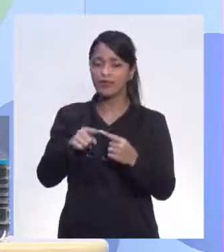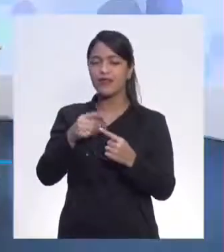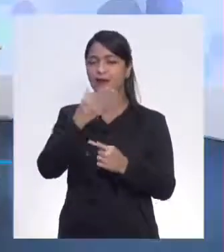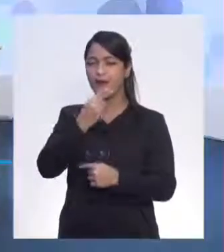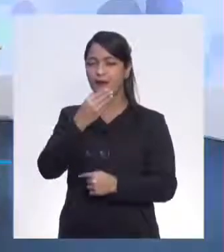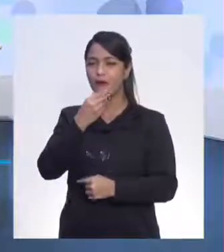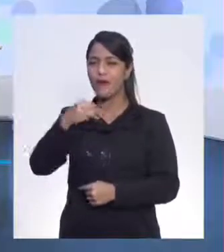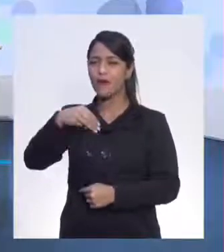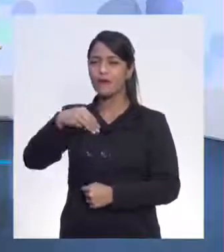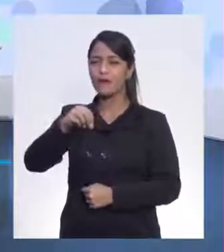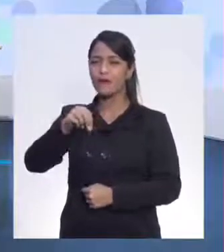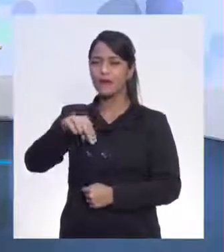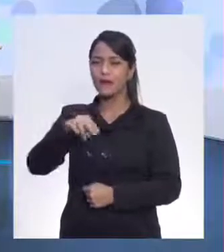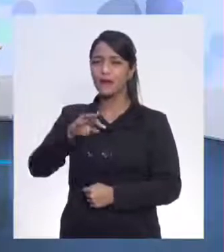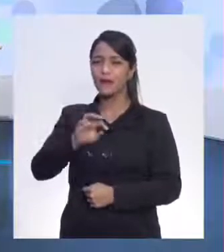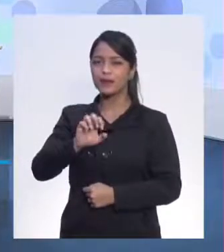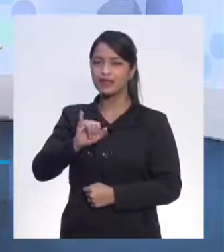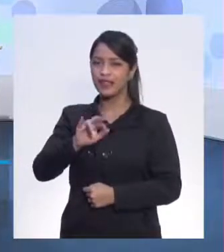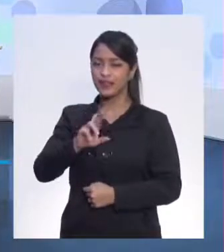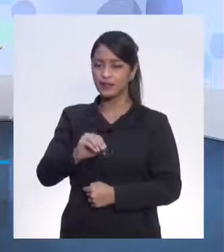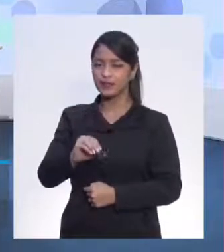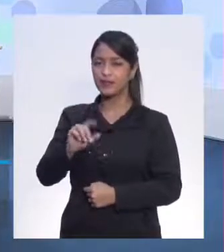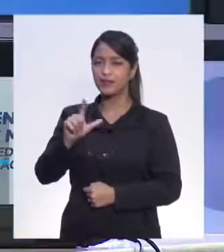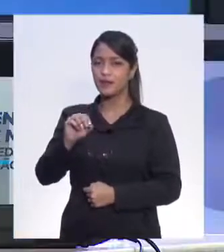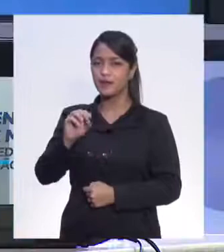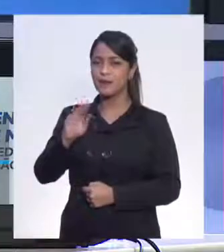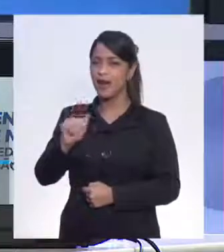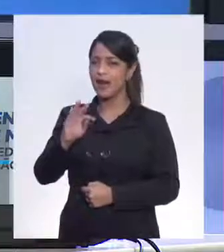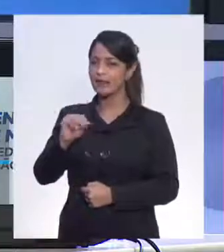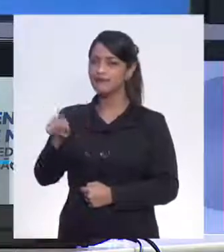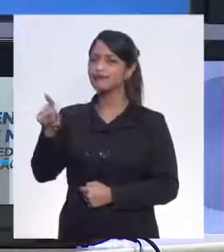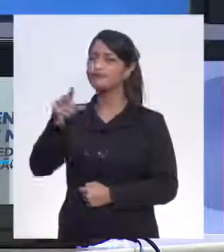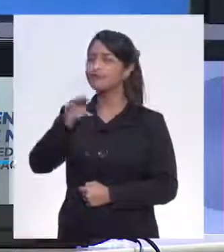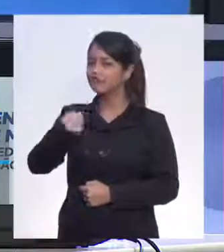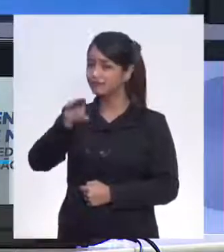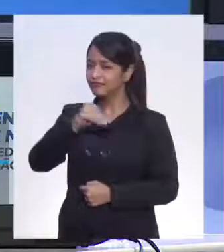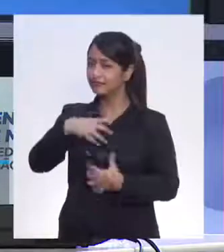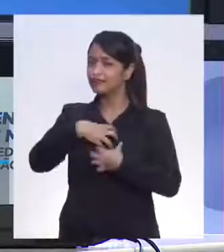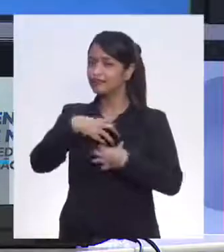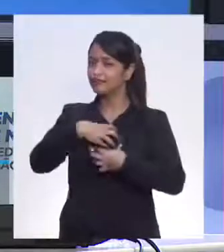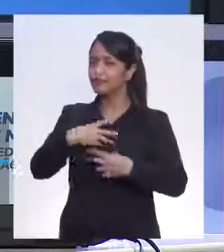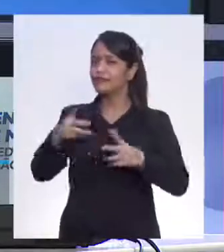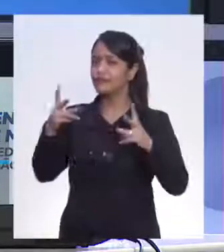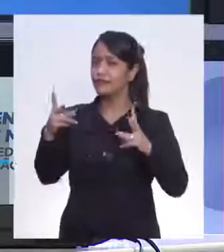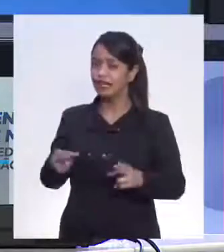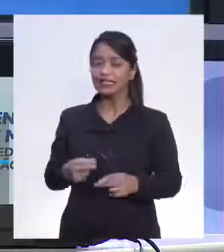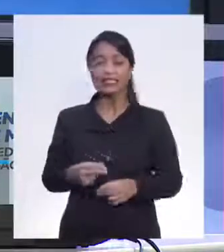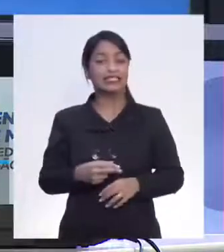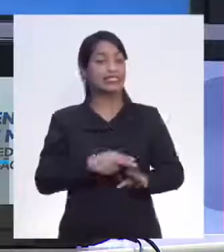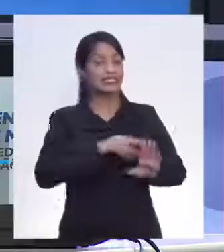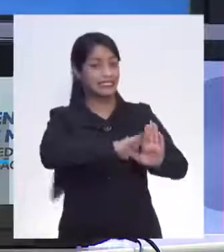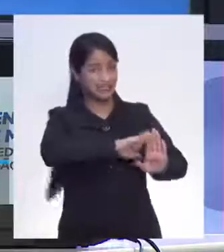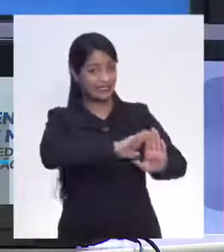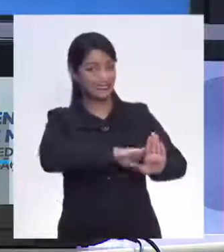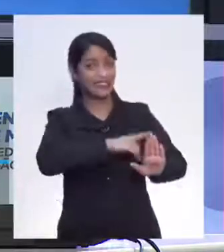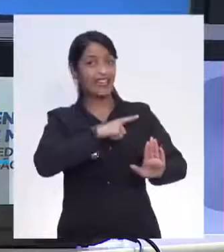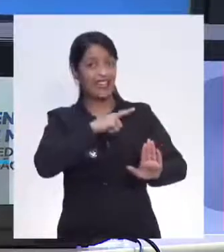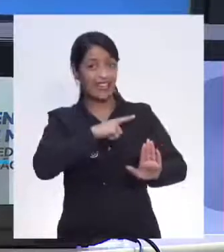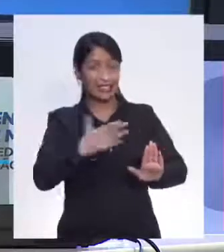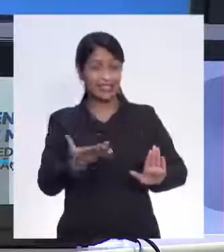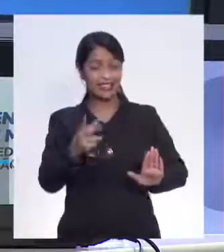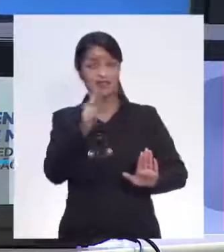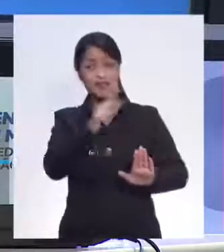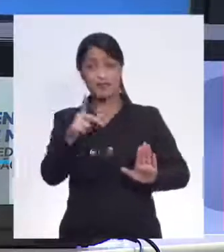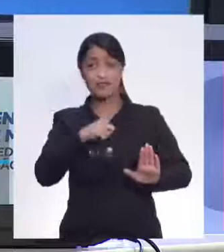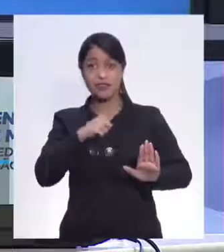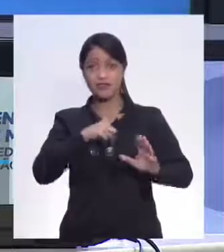Tem está uma coisa assim? implícito, não é? Tá. Ai, gente, que polêmica. Então Gente, chega. tem professores por aí no chat? Os professores, coloquem aí. Vamos abrir o chat, porque agora a gente